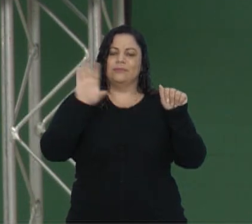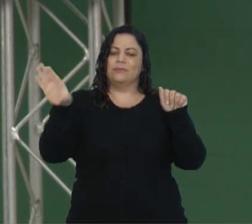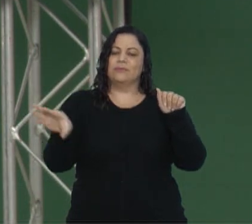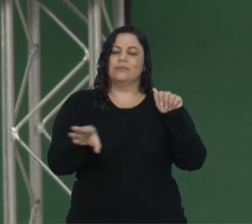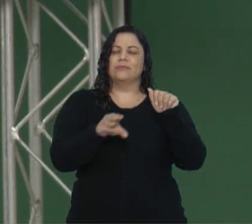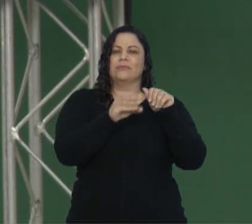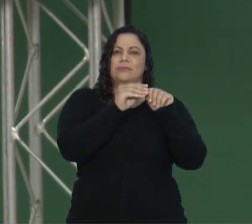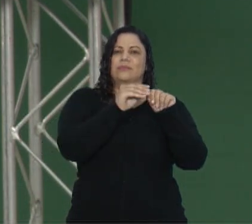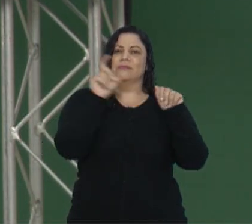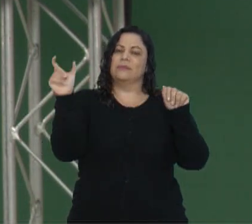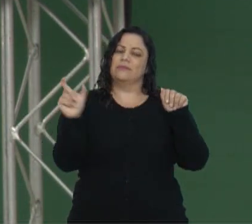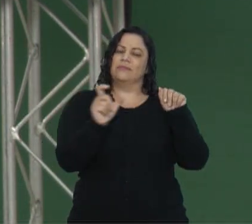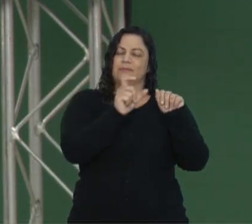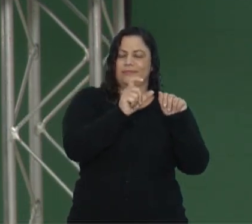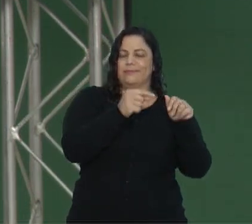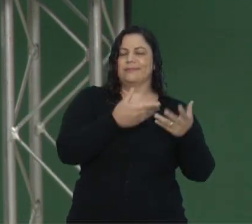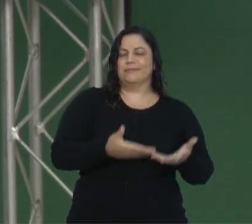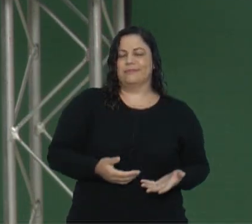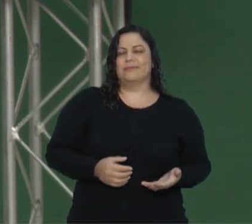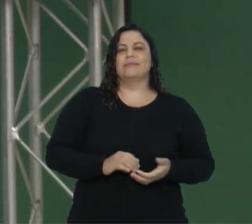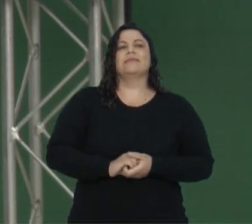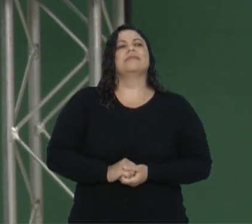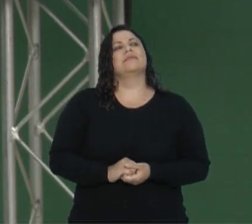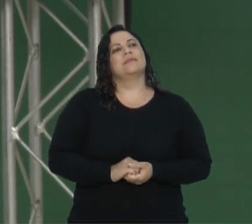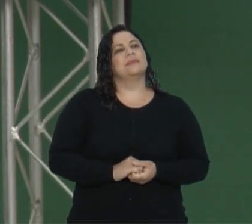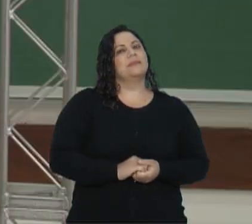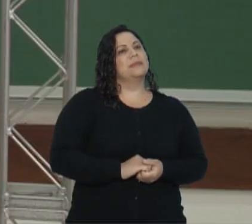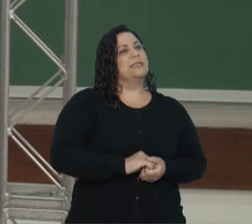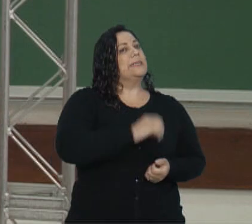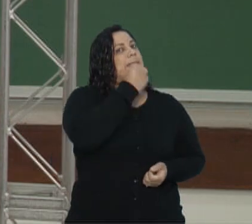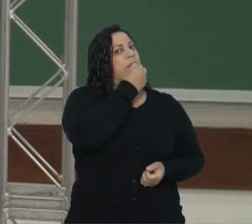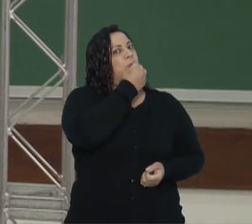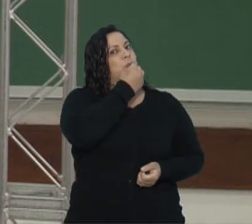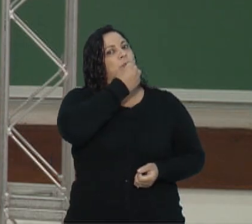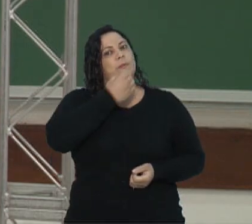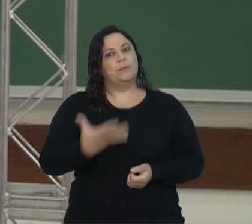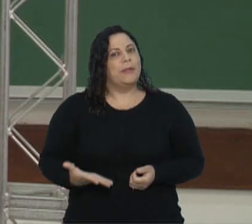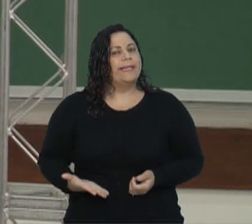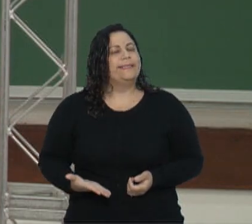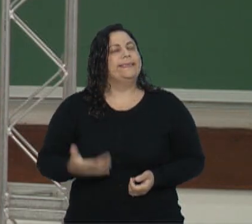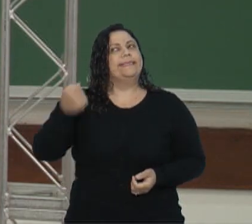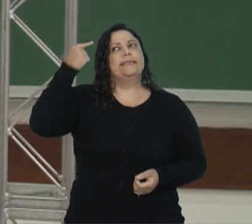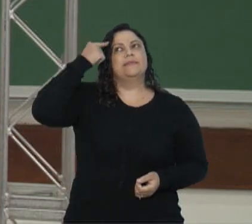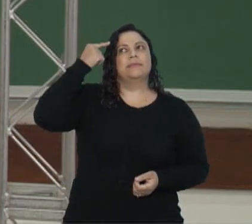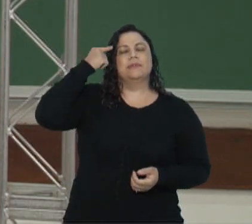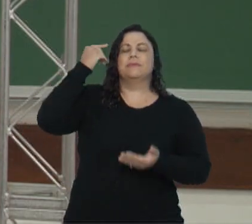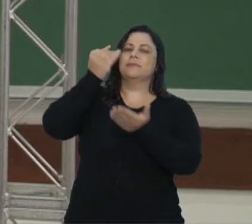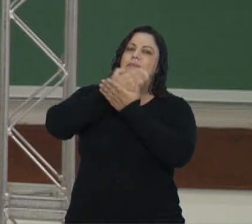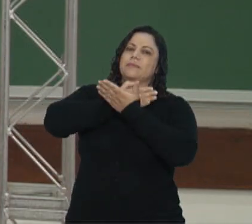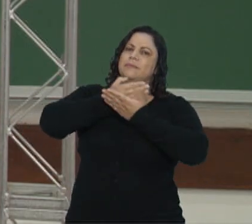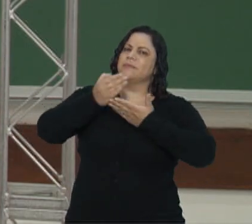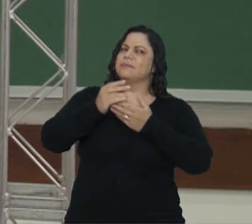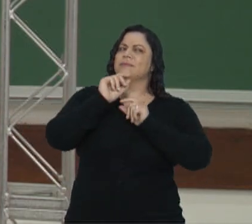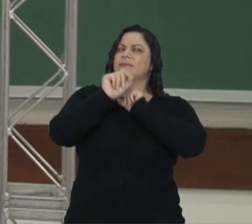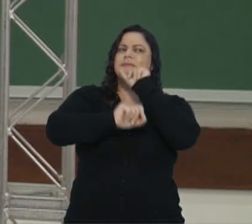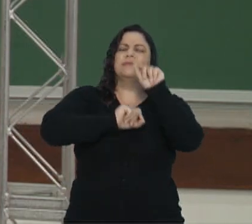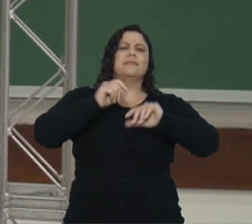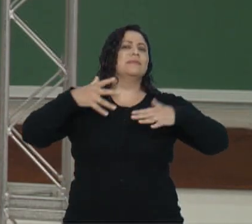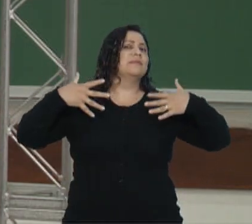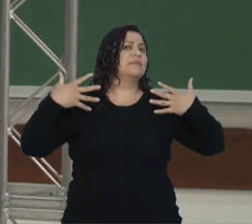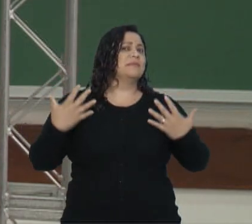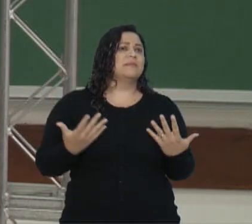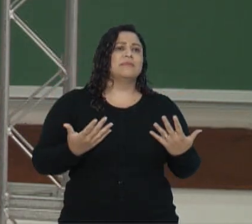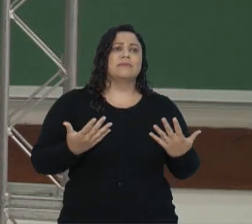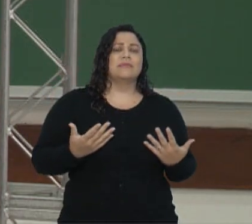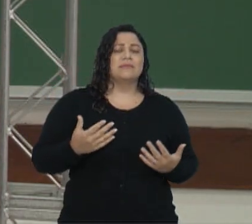complemento preposicionado a, tá certo? Muito bem, começamos a pensar a regência e agora o que que a gente faz, professora? A